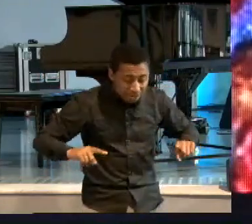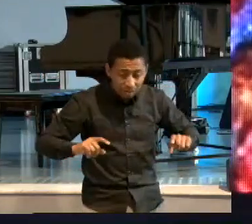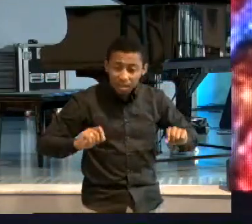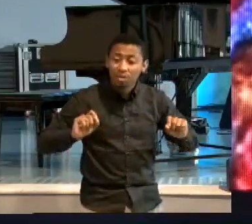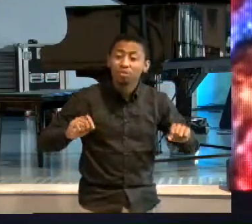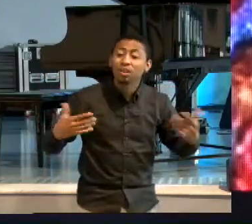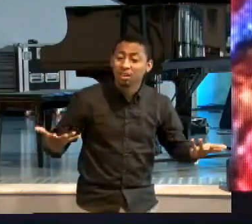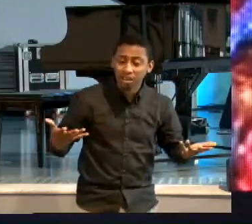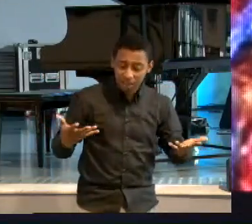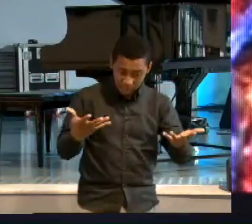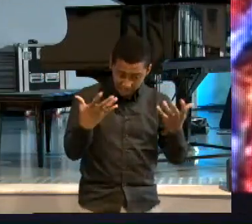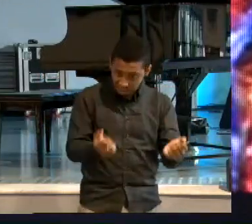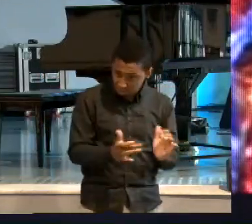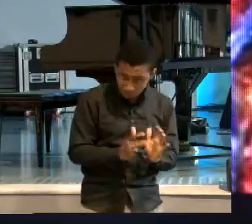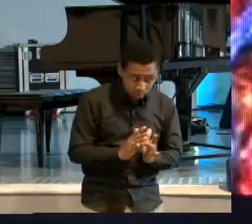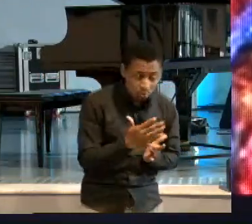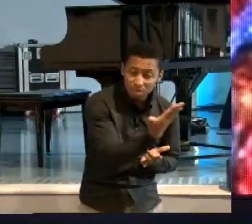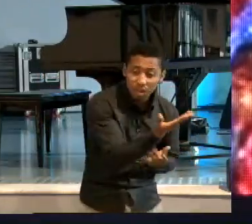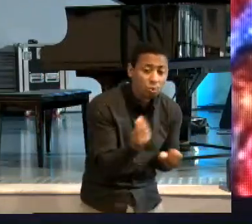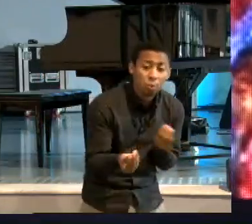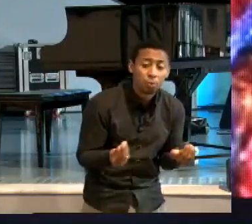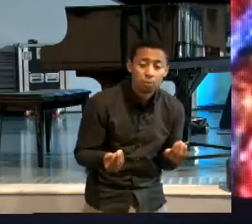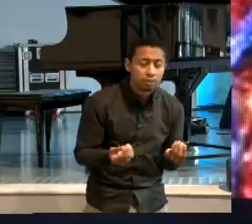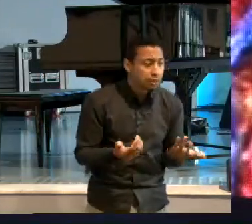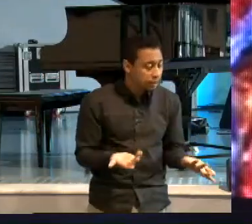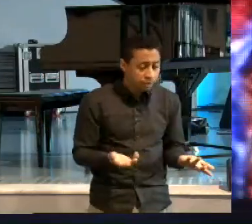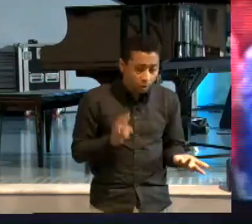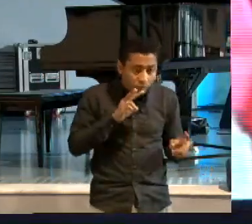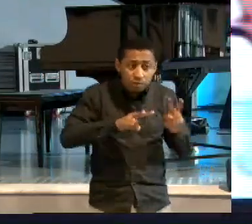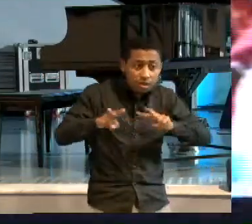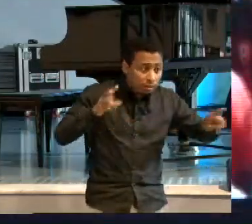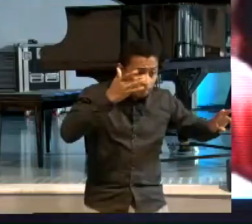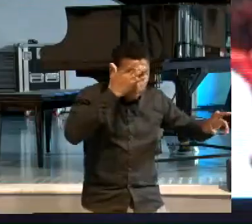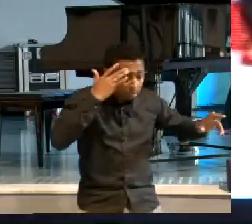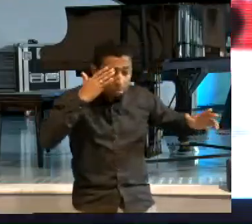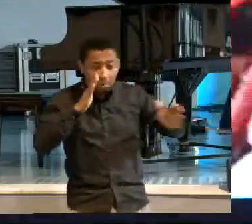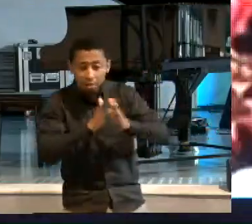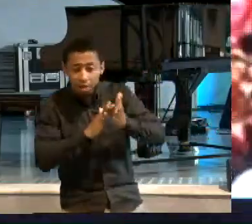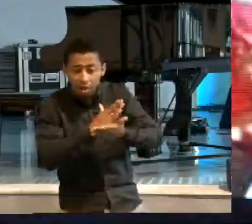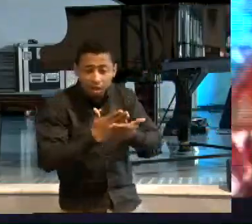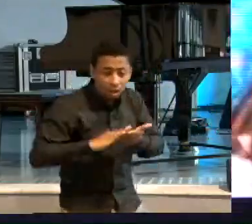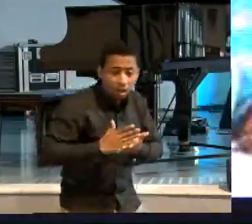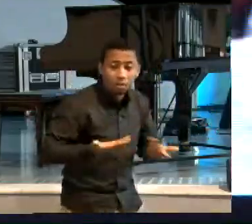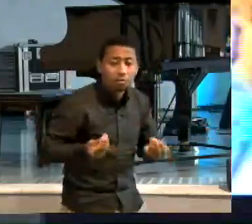eu estive aí com vocês, eu vi a tensão. Ele falou: Luciano,